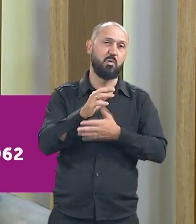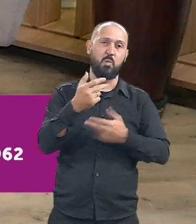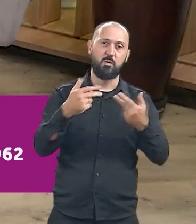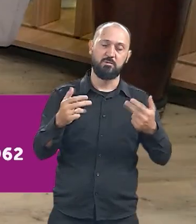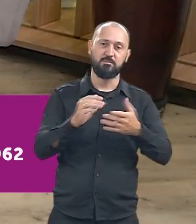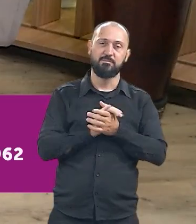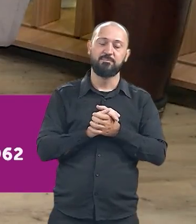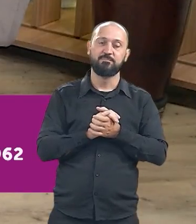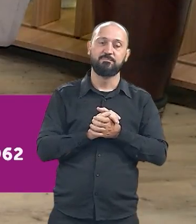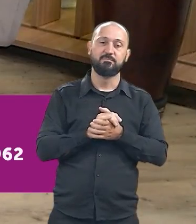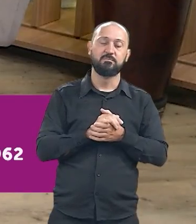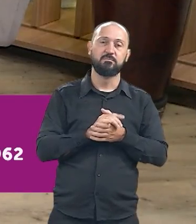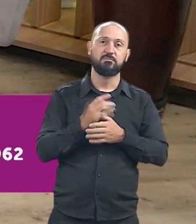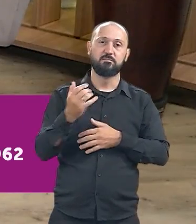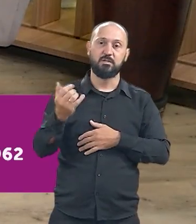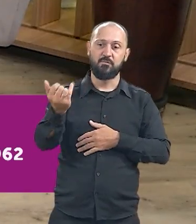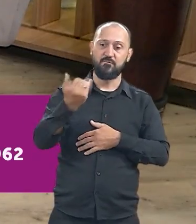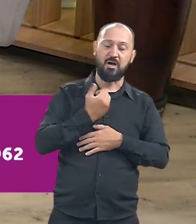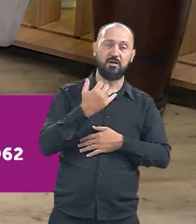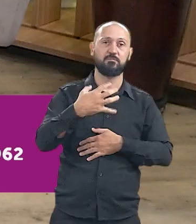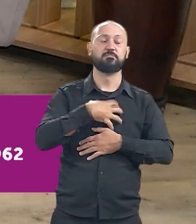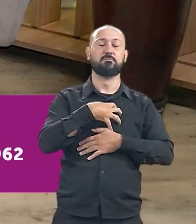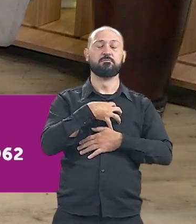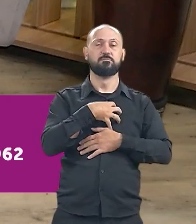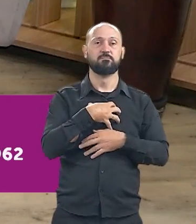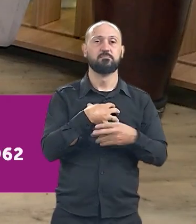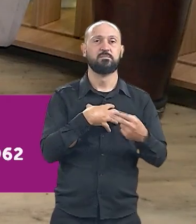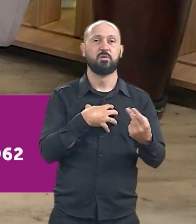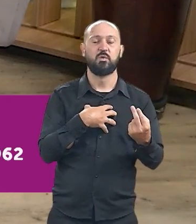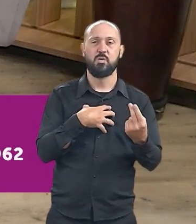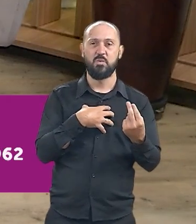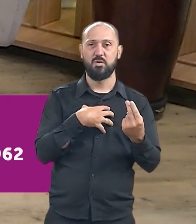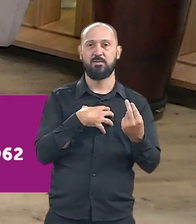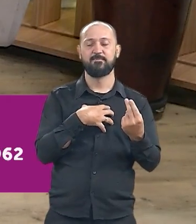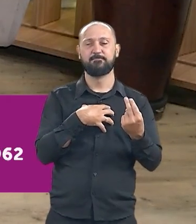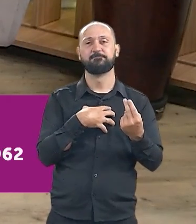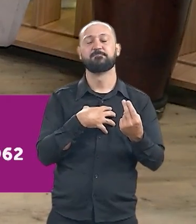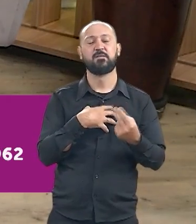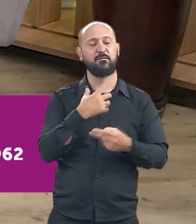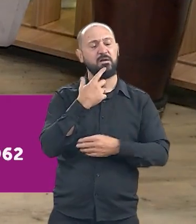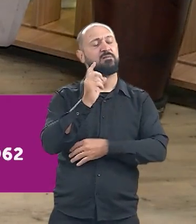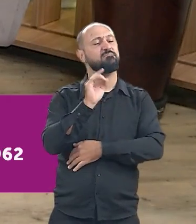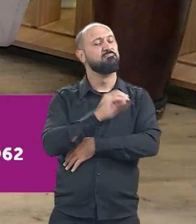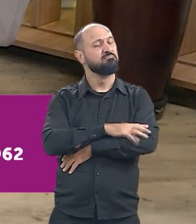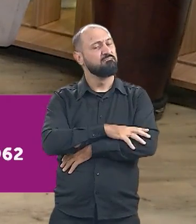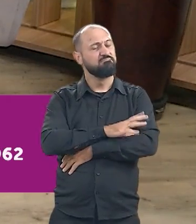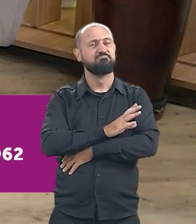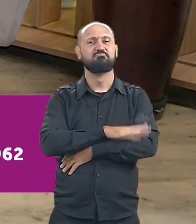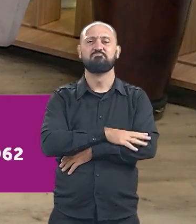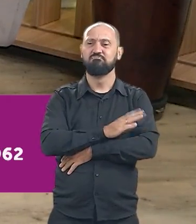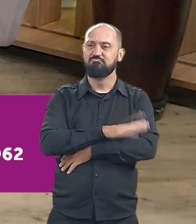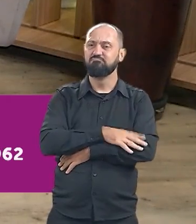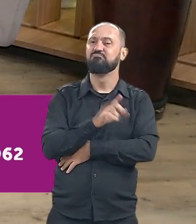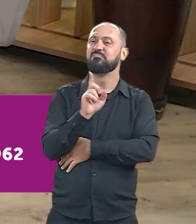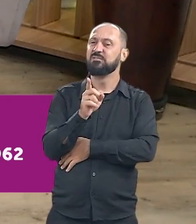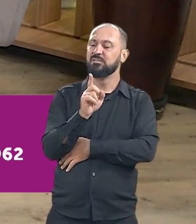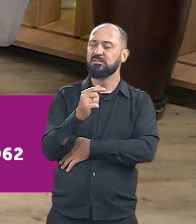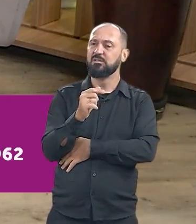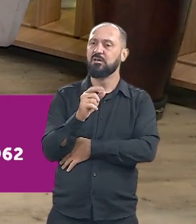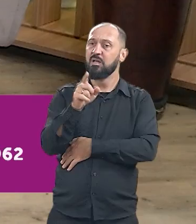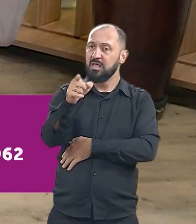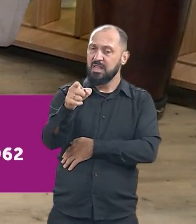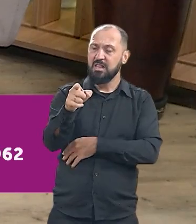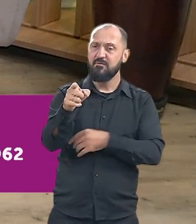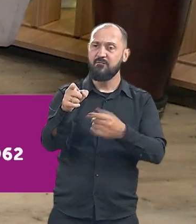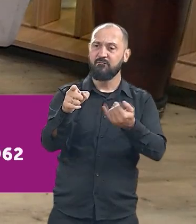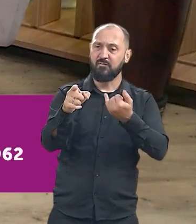em você, né? E aquilo você fala, puxa vida, isso aqui, eu preciso mudar isso aqui, né? Porque quando